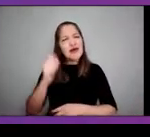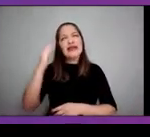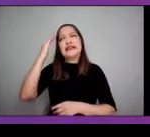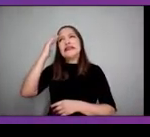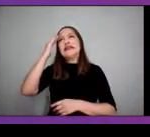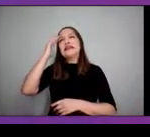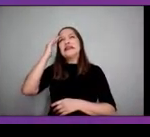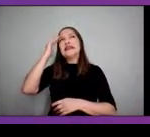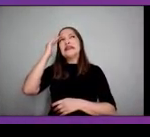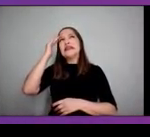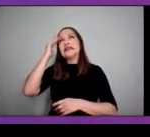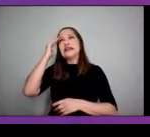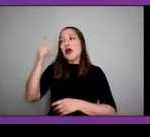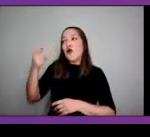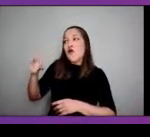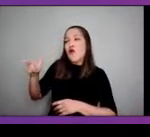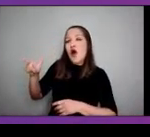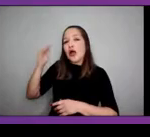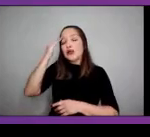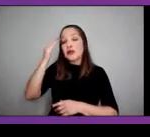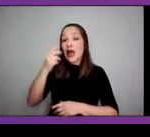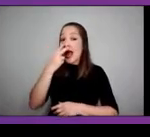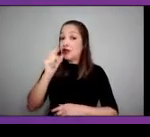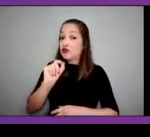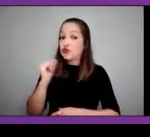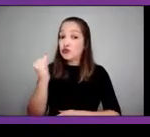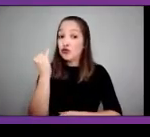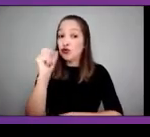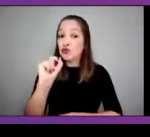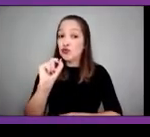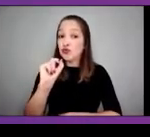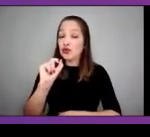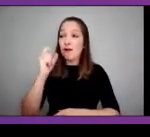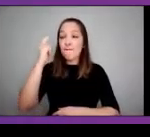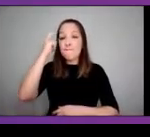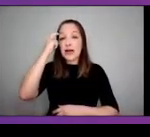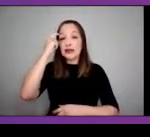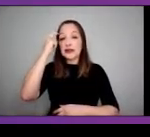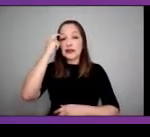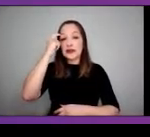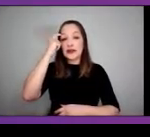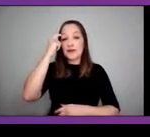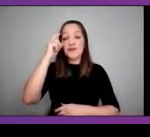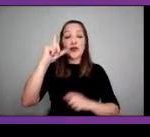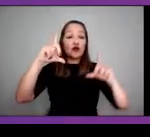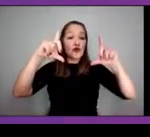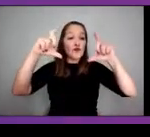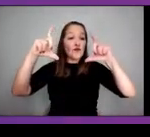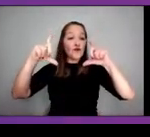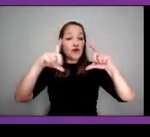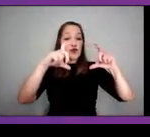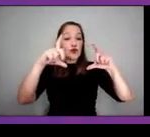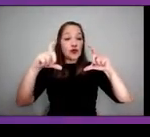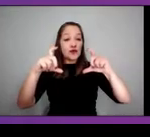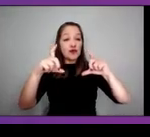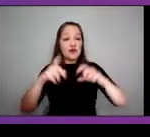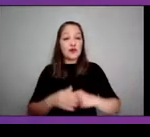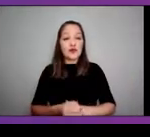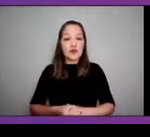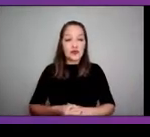o que eu acho assim importante da gente pensar é que a fotografia ela